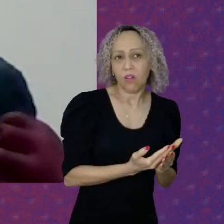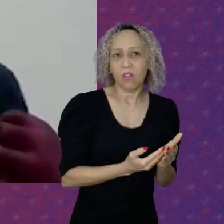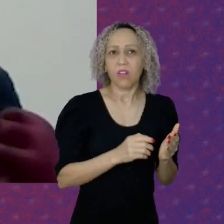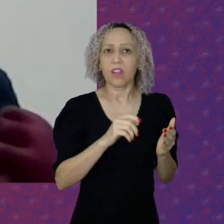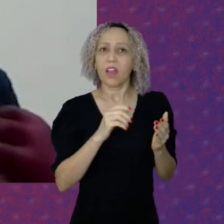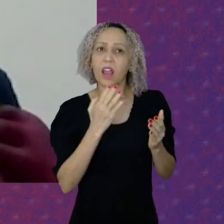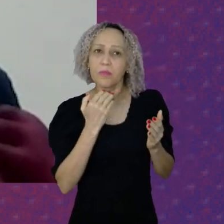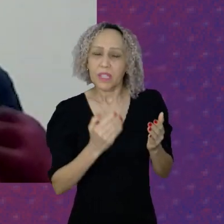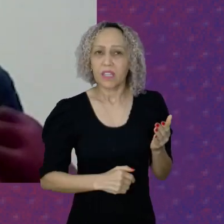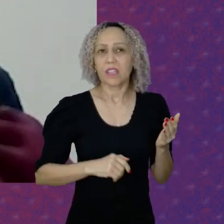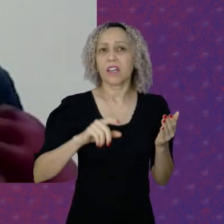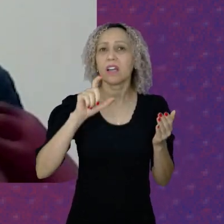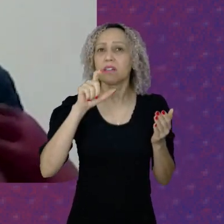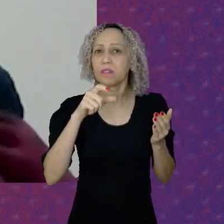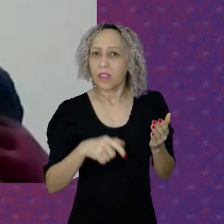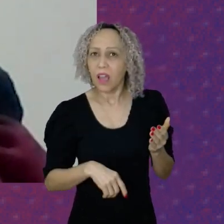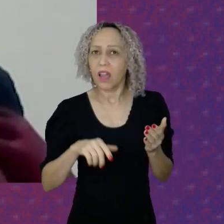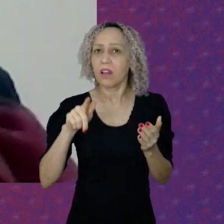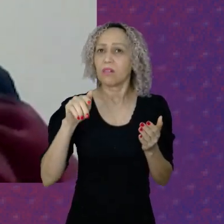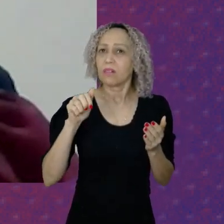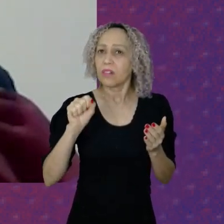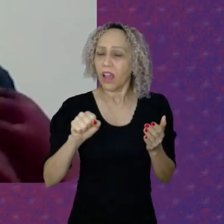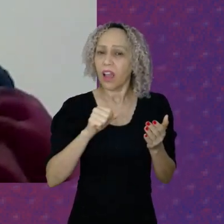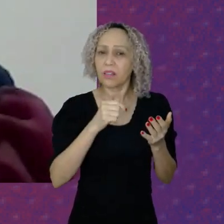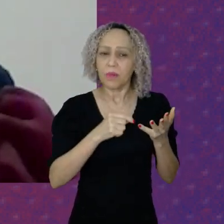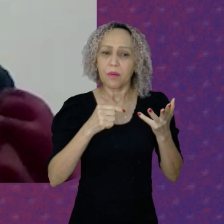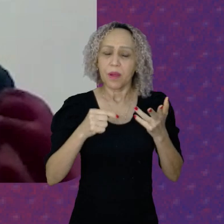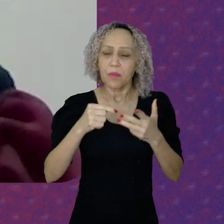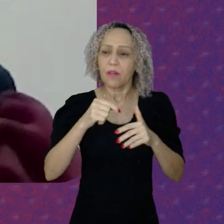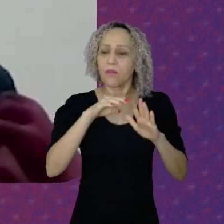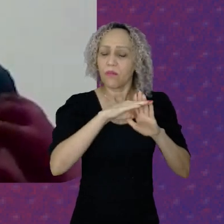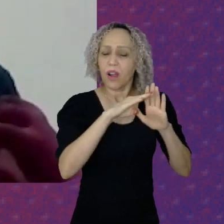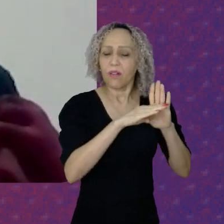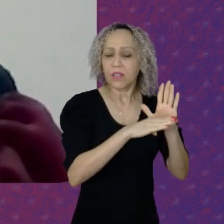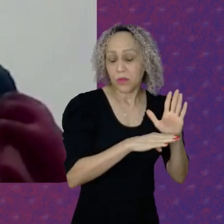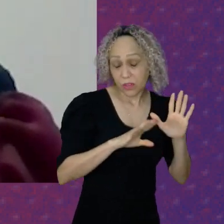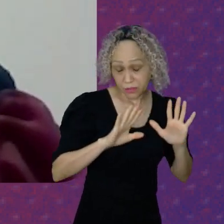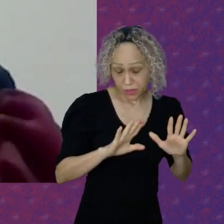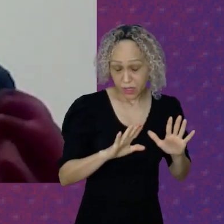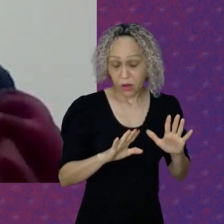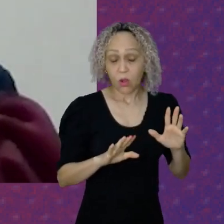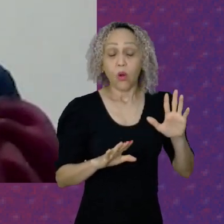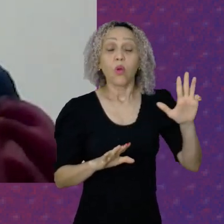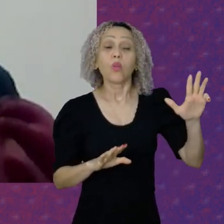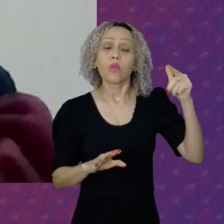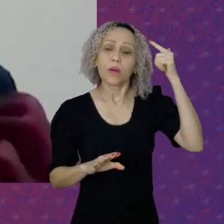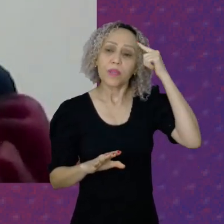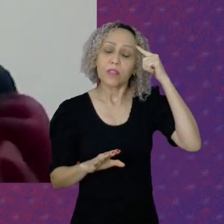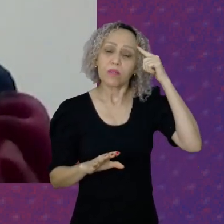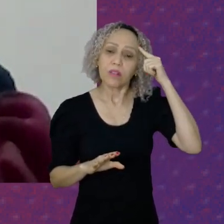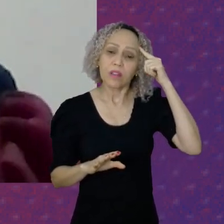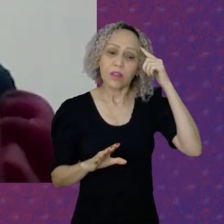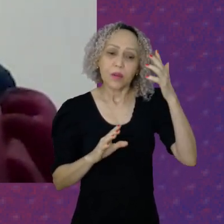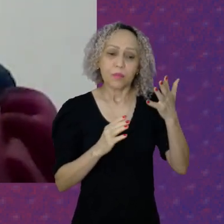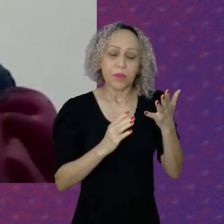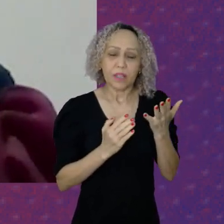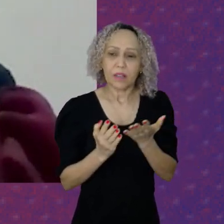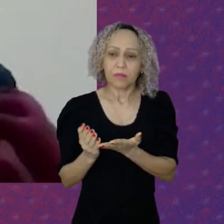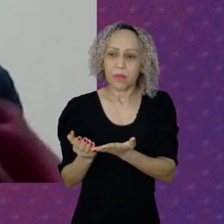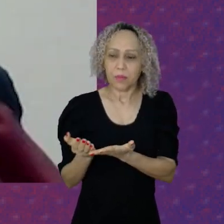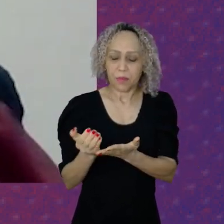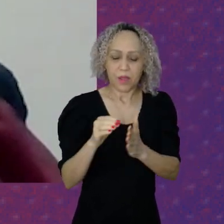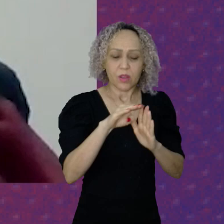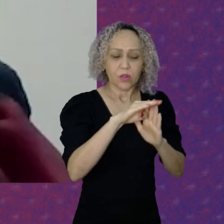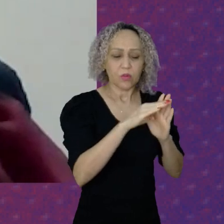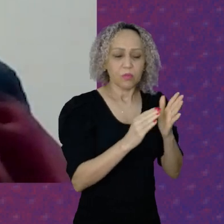Alimentação, Auxílio Gás. E aí a intenção do governo Lula, naquele momento, era de fato fazer uma unificação